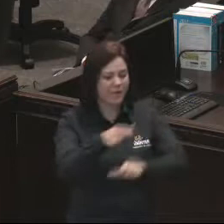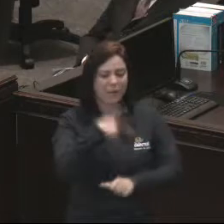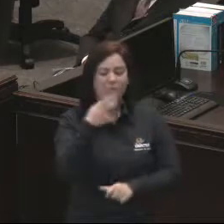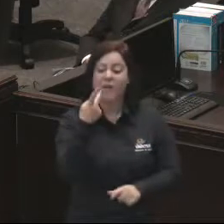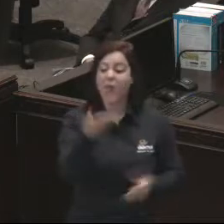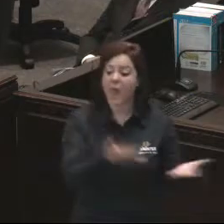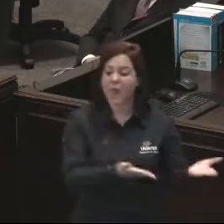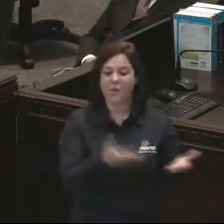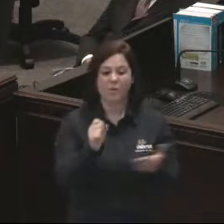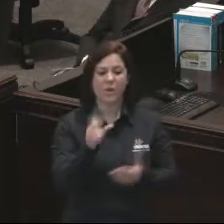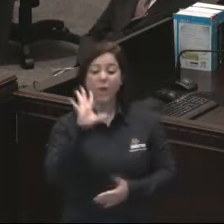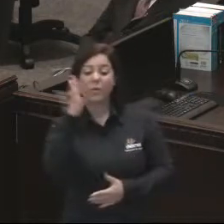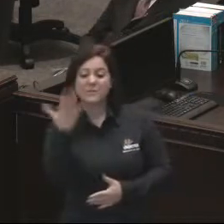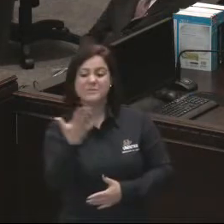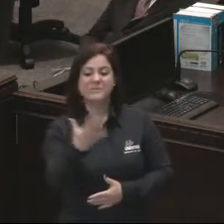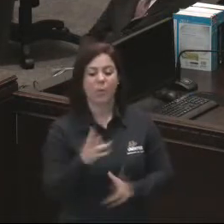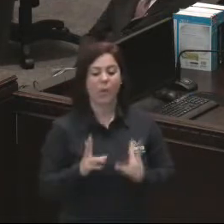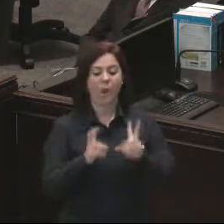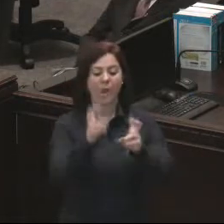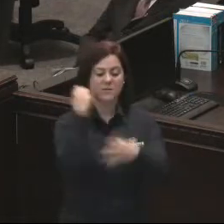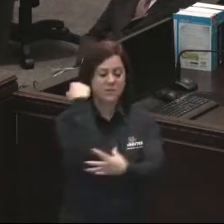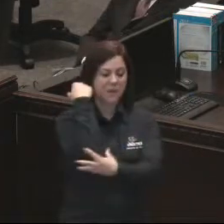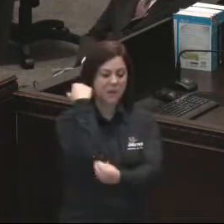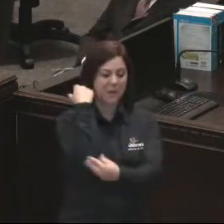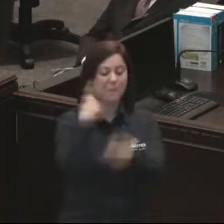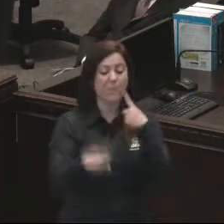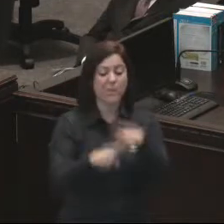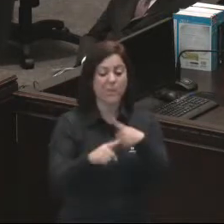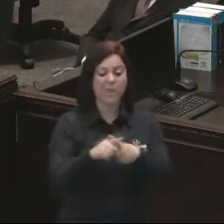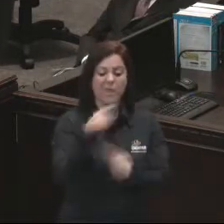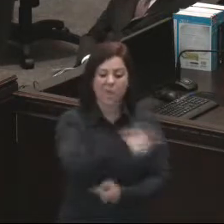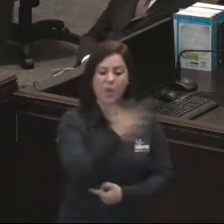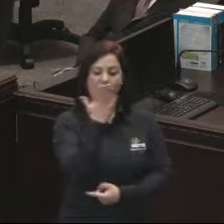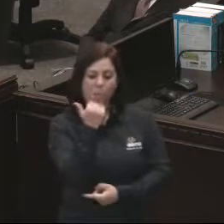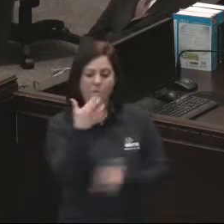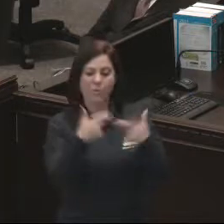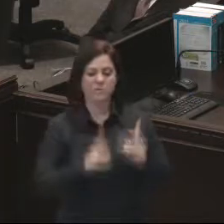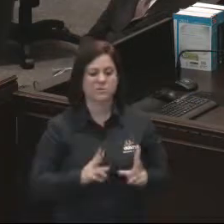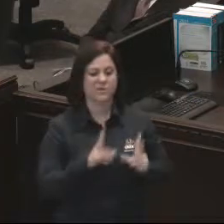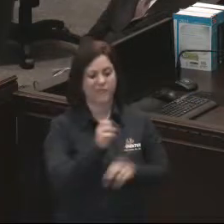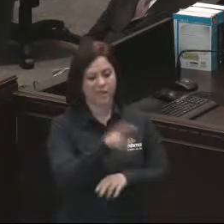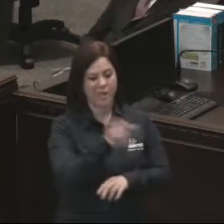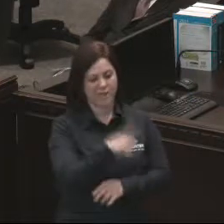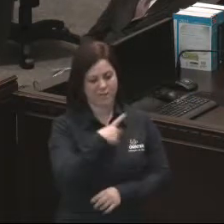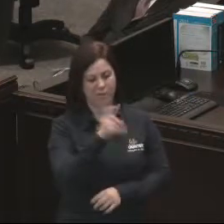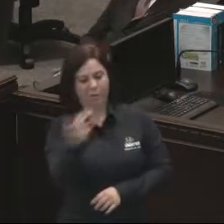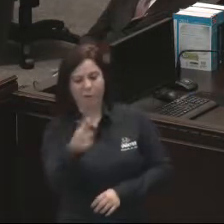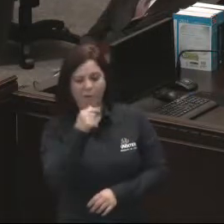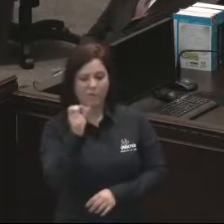dizer, ó, no homem aconteceu um câncer de mama porque ele ingeriu um alimento com agrotóxico ou tomou muita